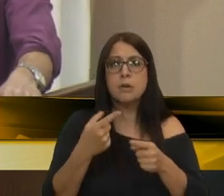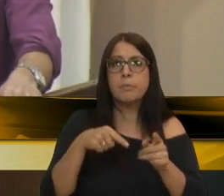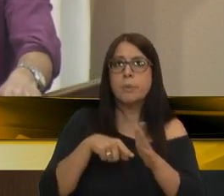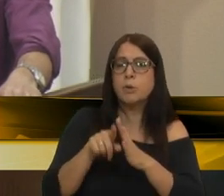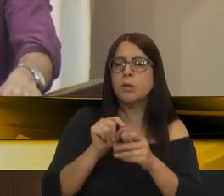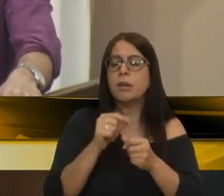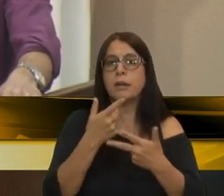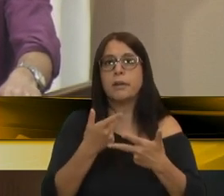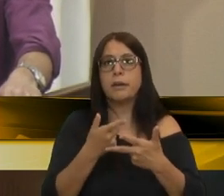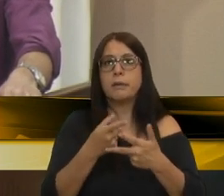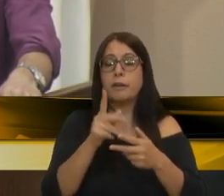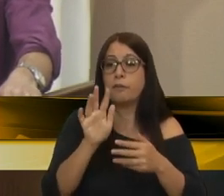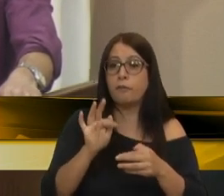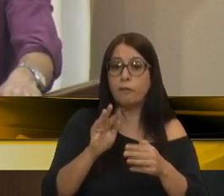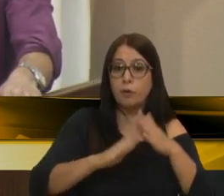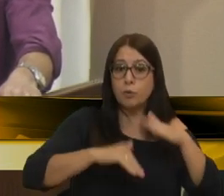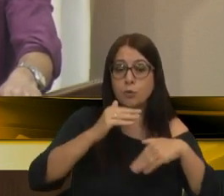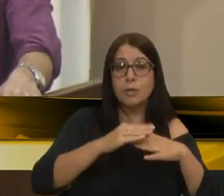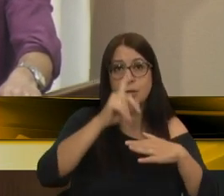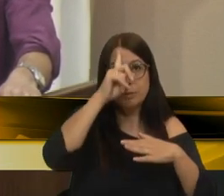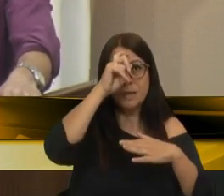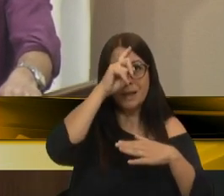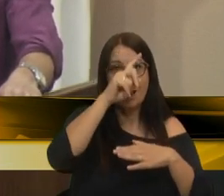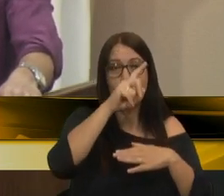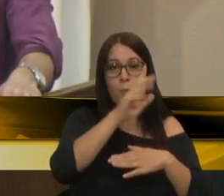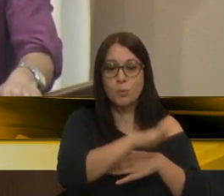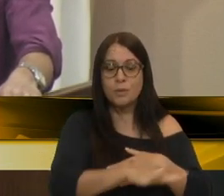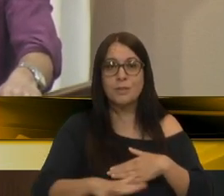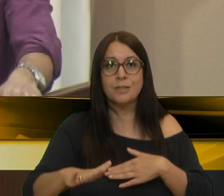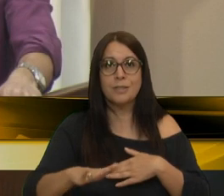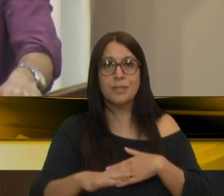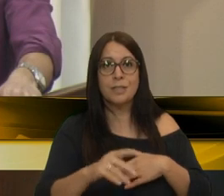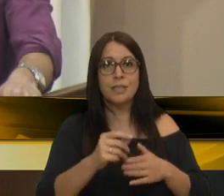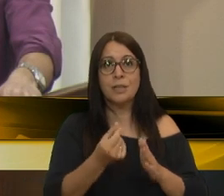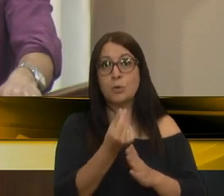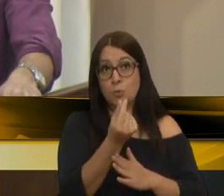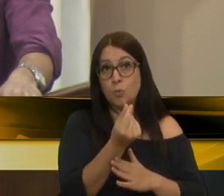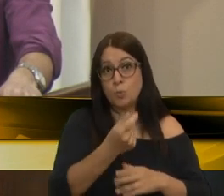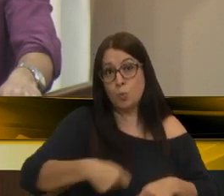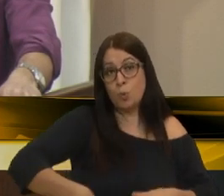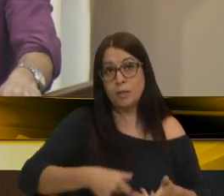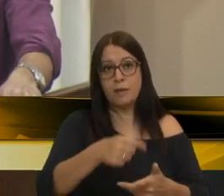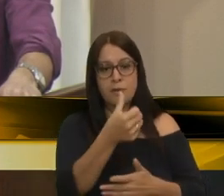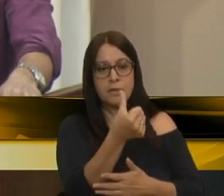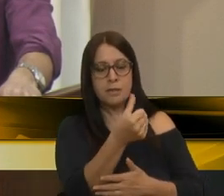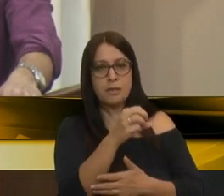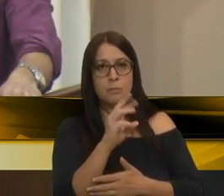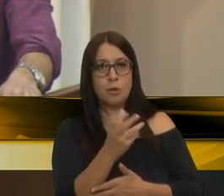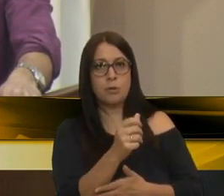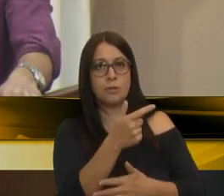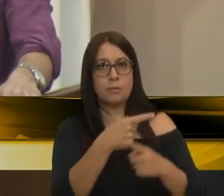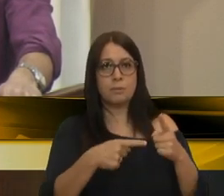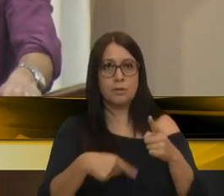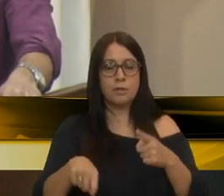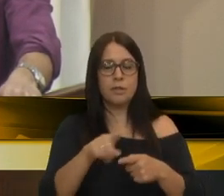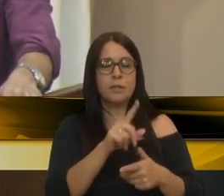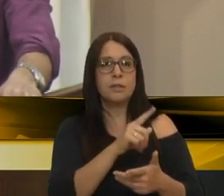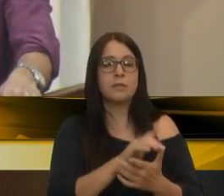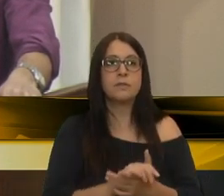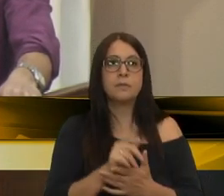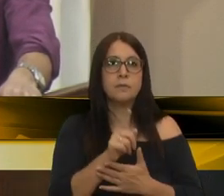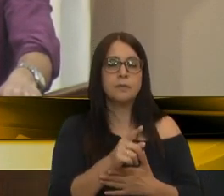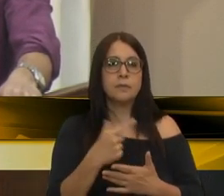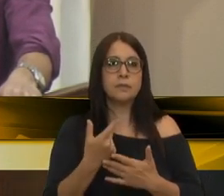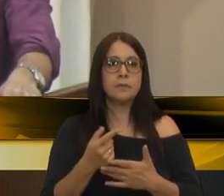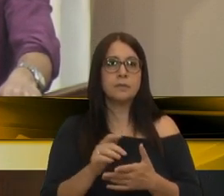fosse terminado o Hospital Geral da Ala Infantil, que o custo era de 6,5 milhões. Um governo que pensa em só empreender